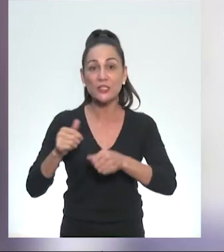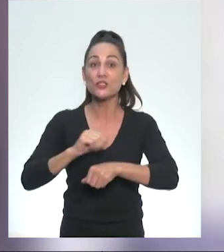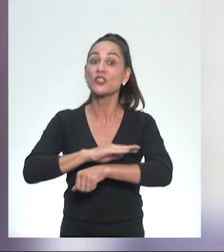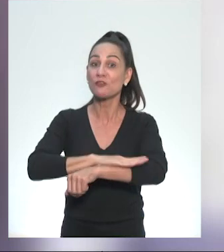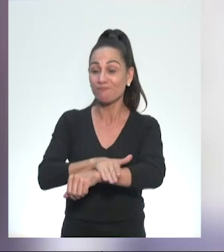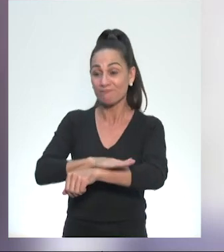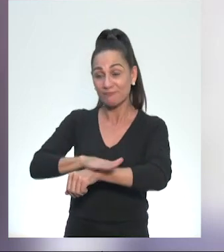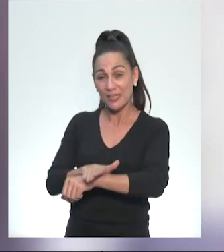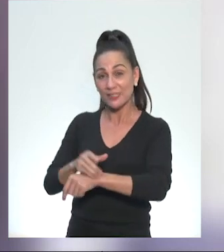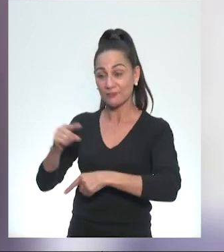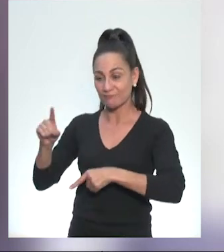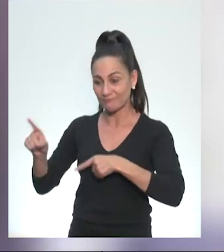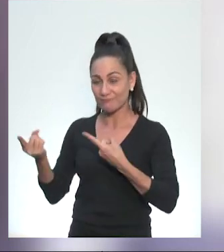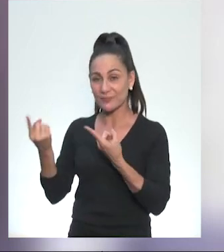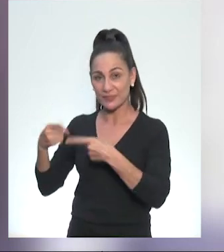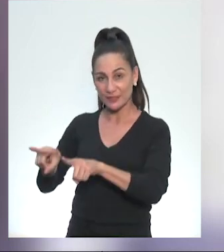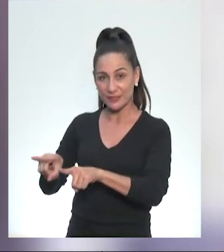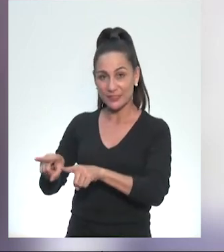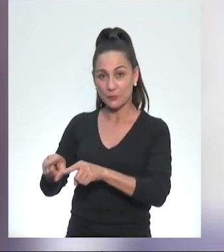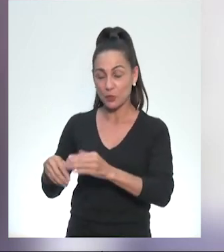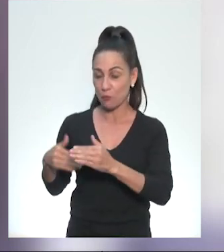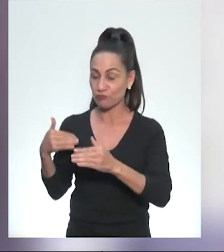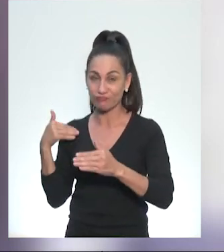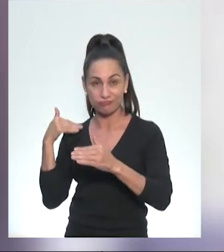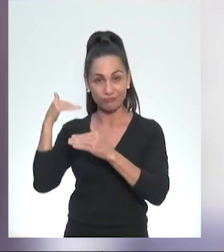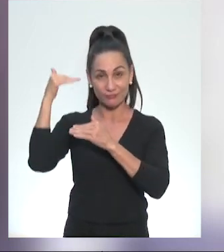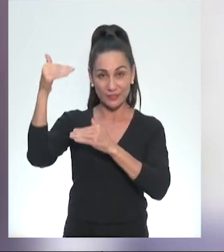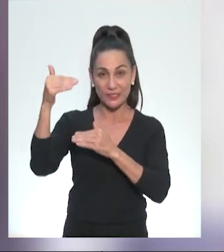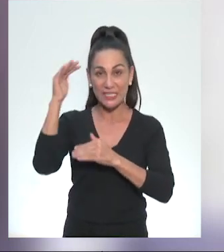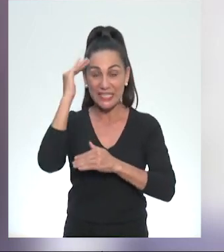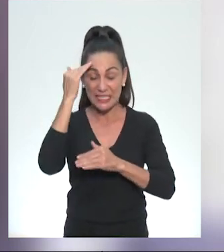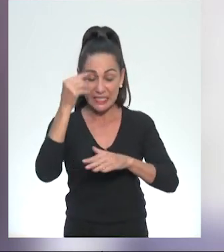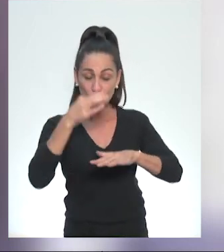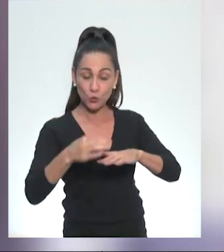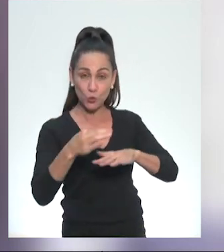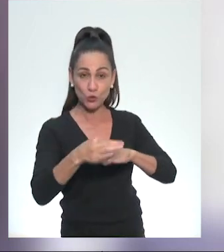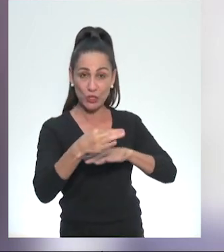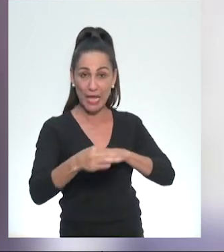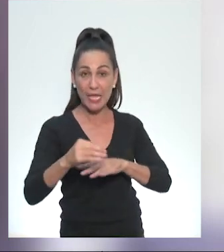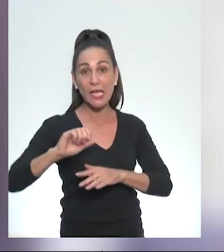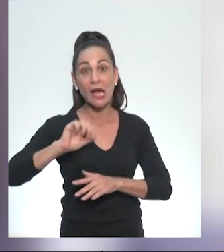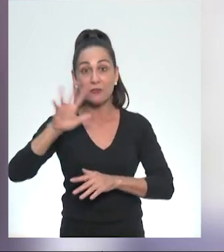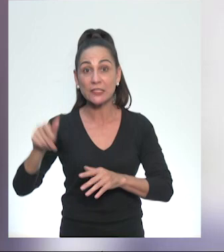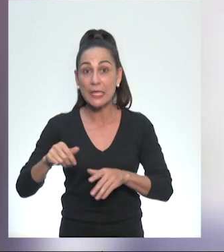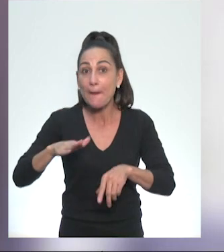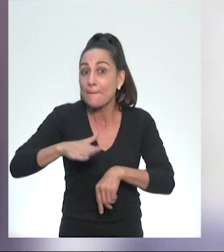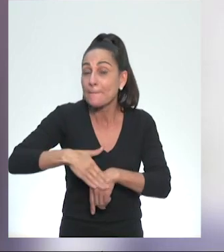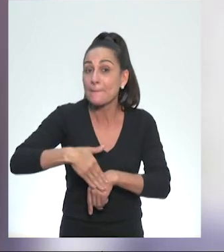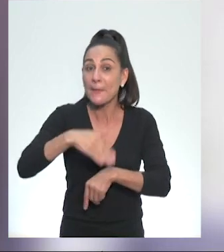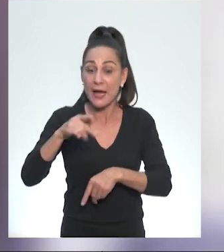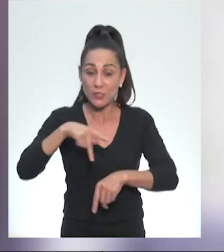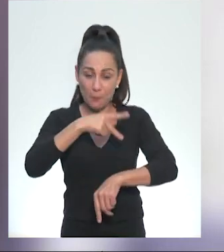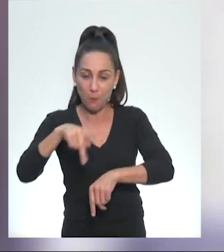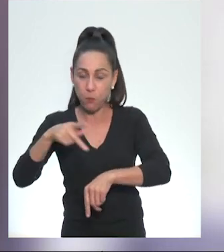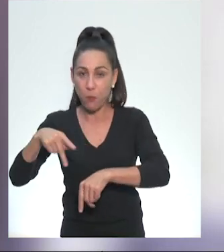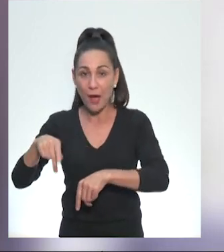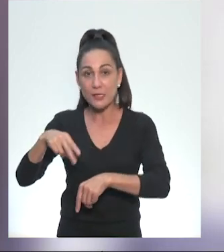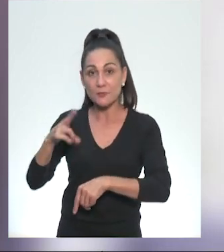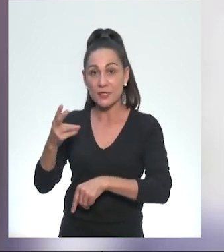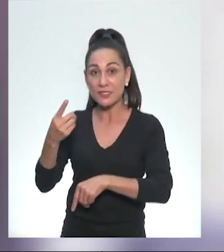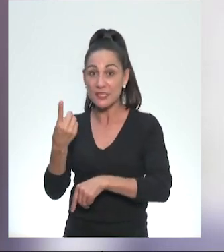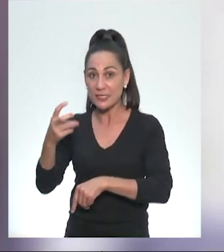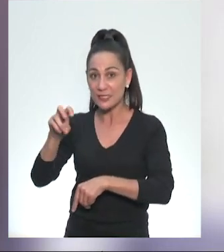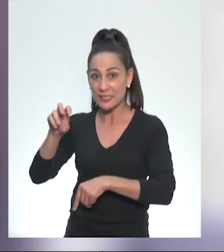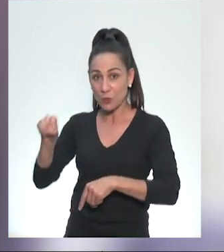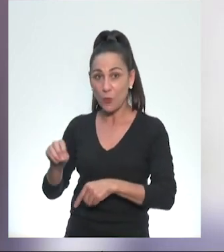para que possamos avançar. Assim, vamos entender que no continente africano existem mais de 50 países e que nem só